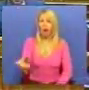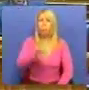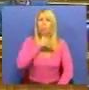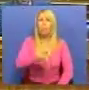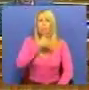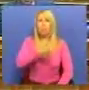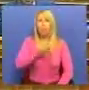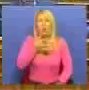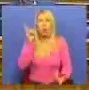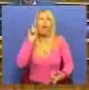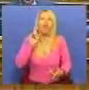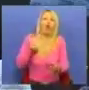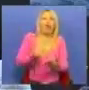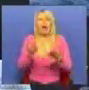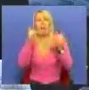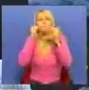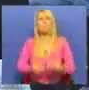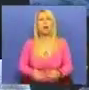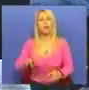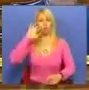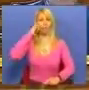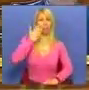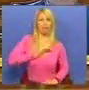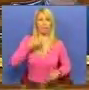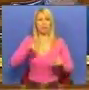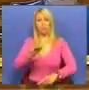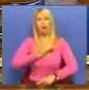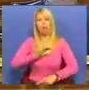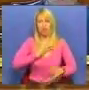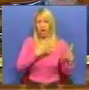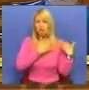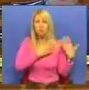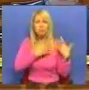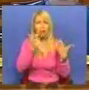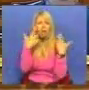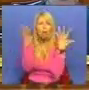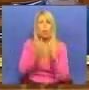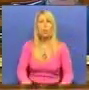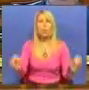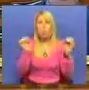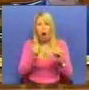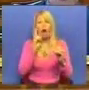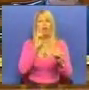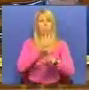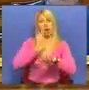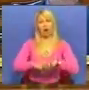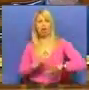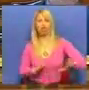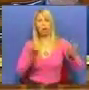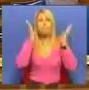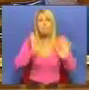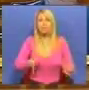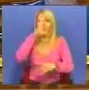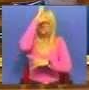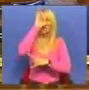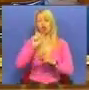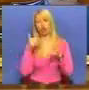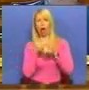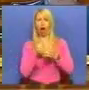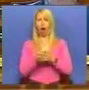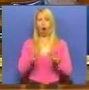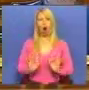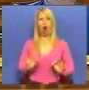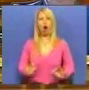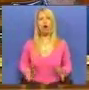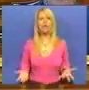dívida é irresponsável e é irresponsável por parte de uma esquerda que precisa do seu Estado em ordem. Nada melhor